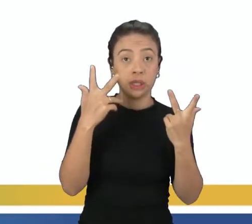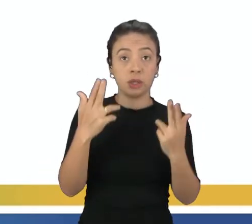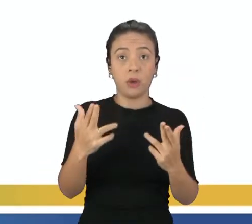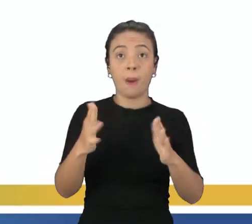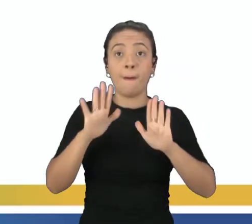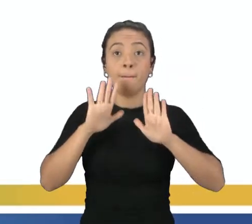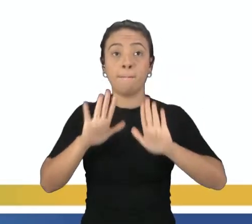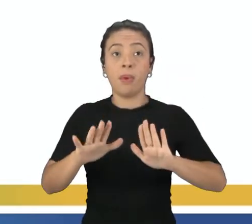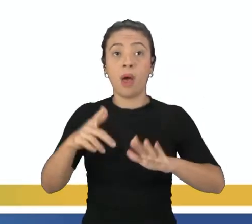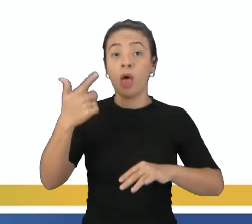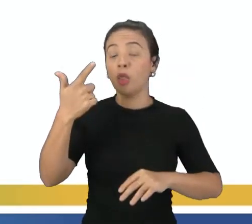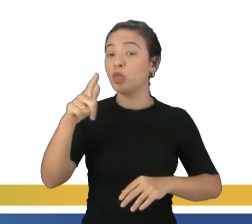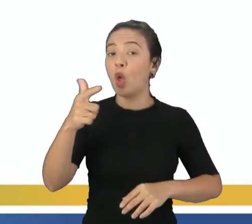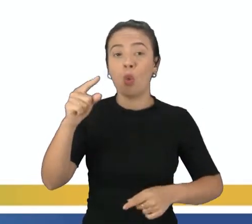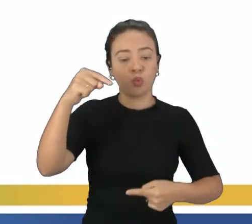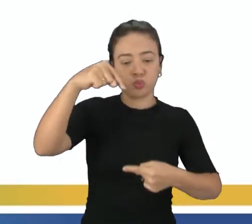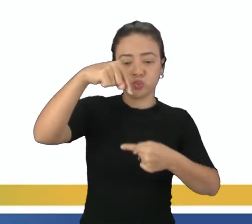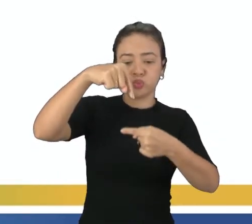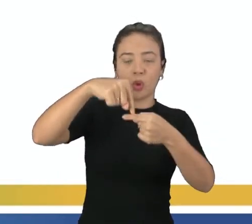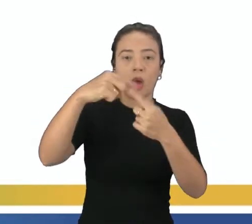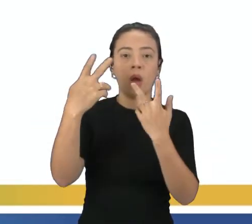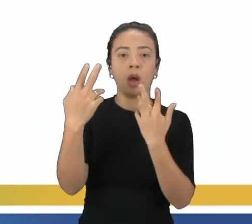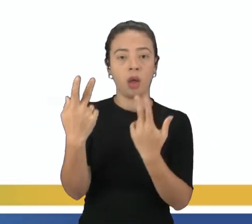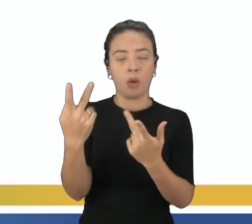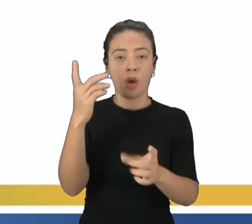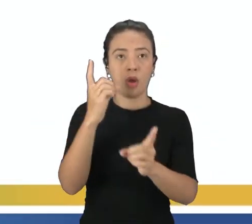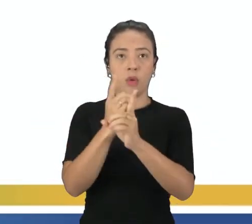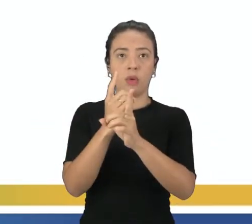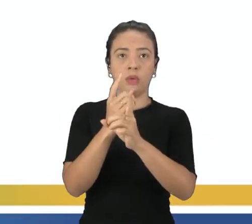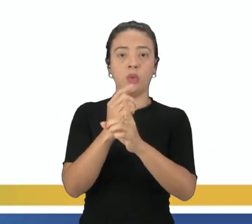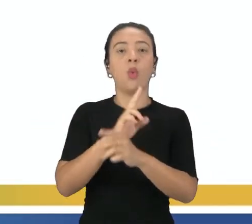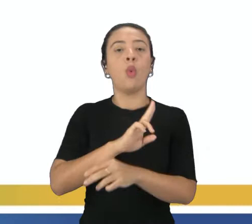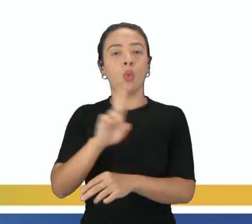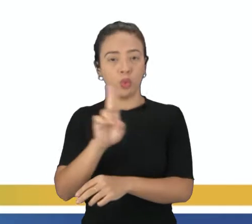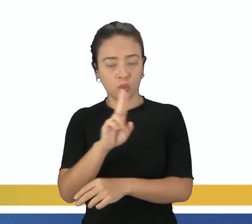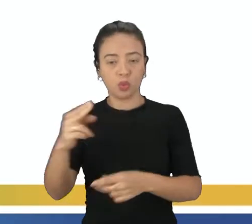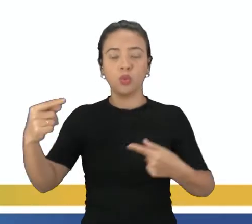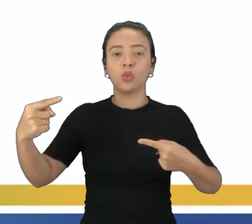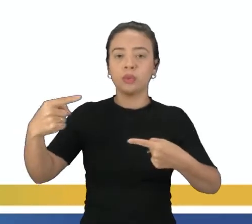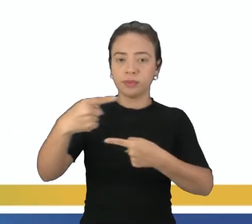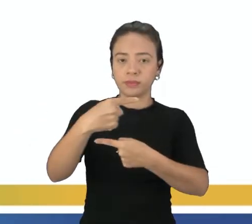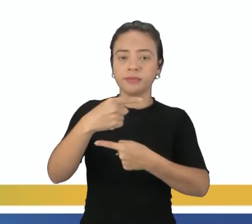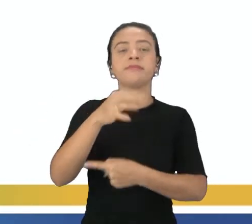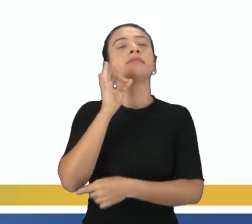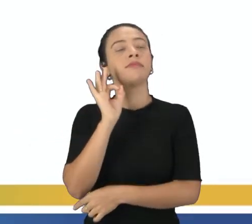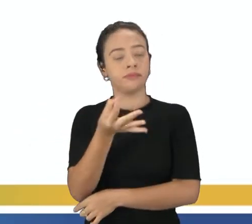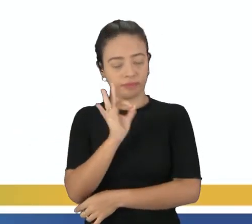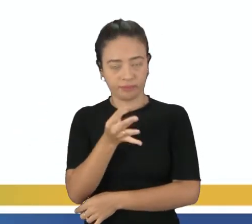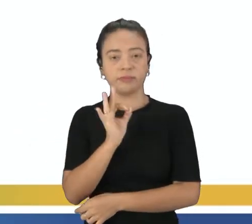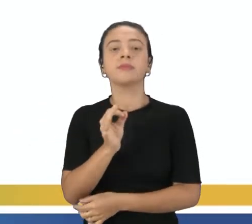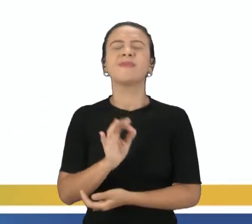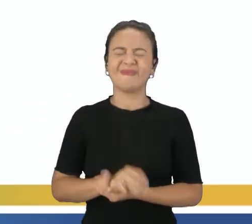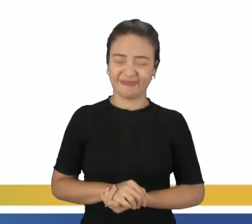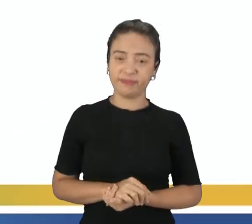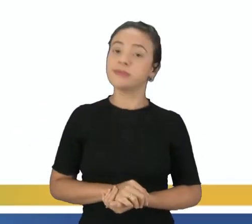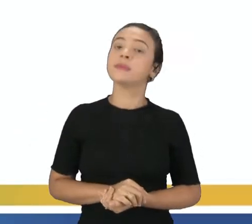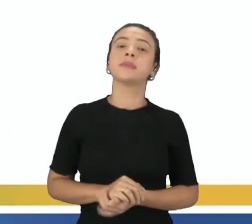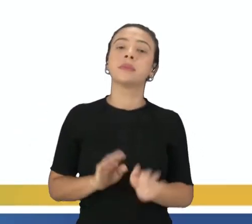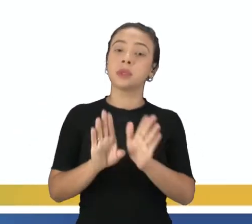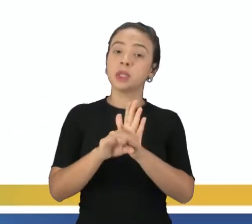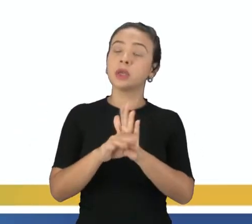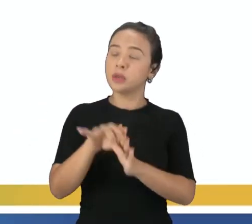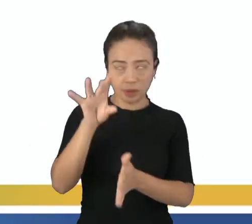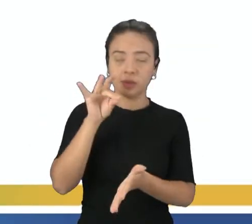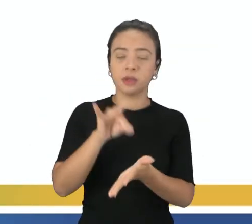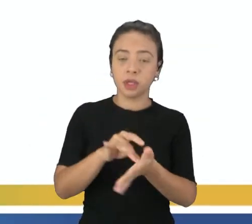não possuem nenhum ponto em comum são chamadas de paralelas. Está correto, gente. É a definição